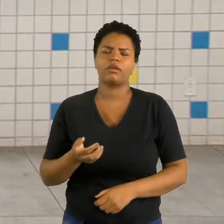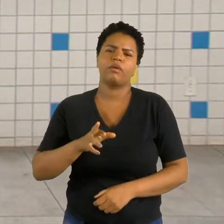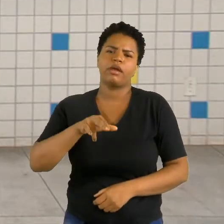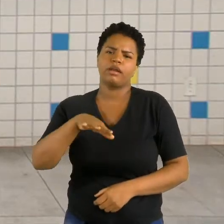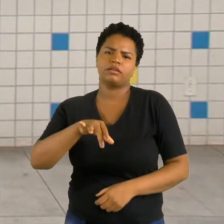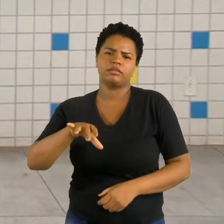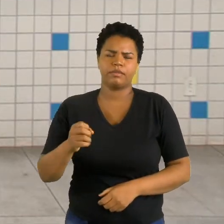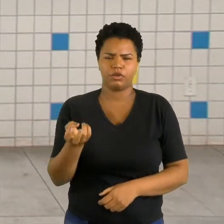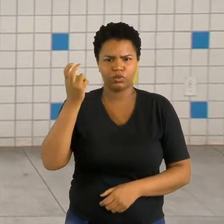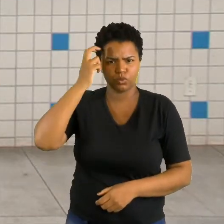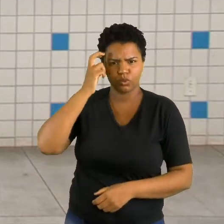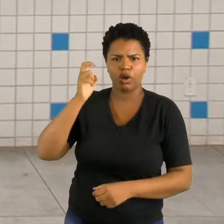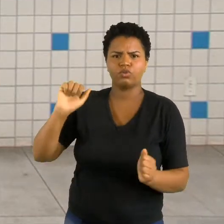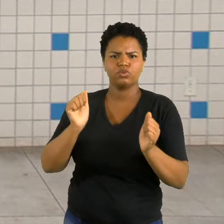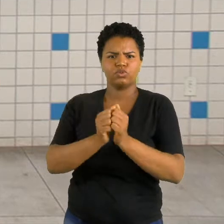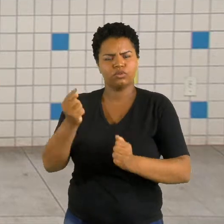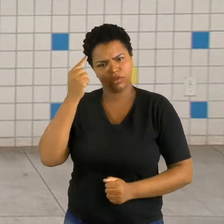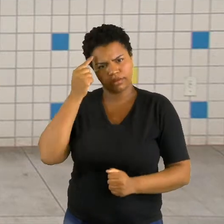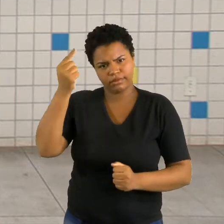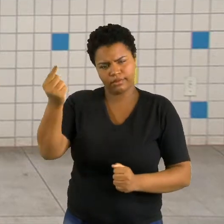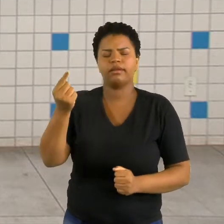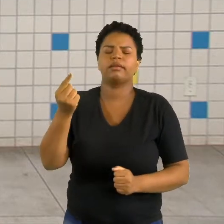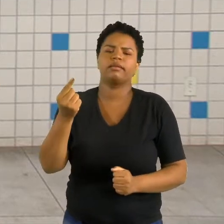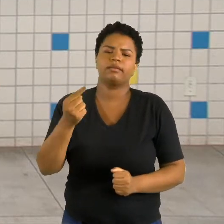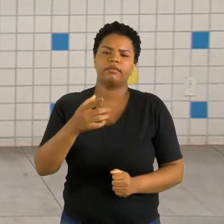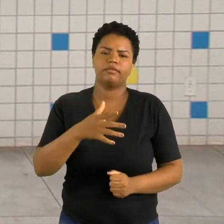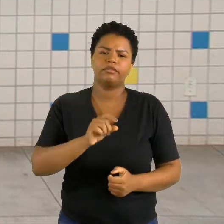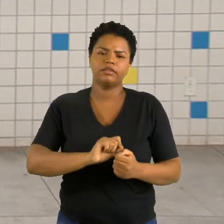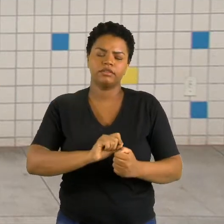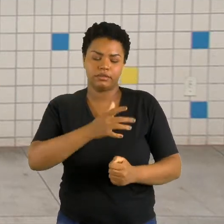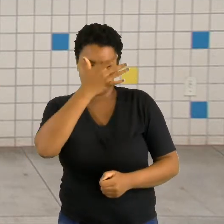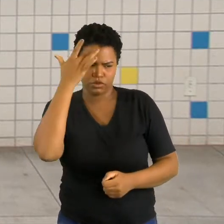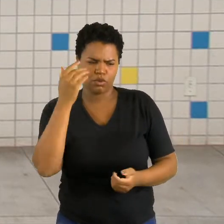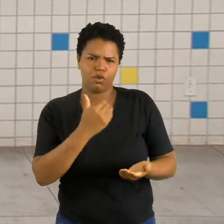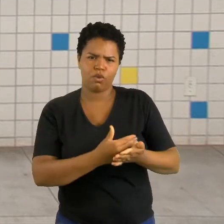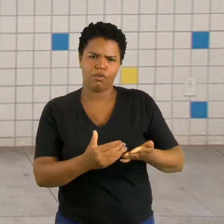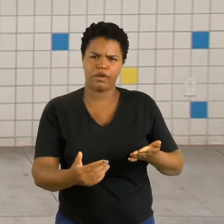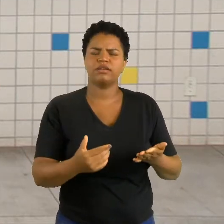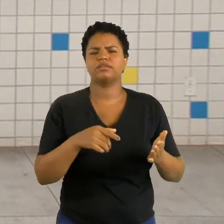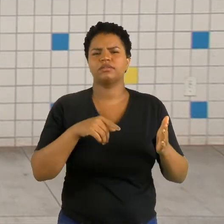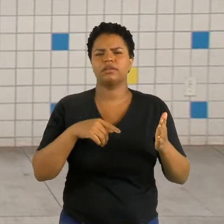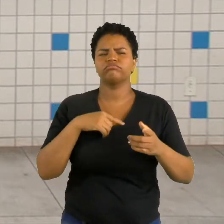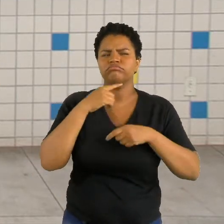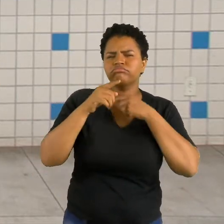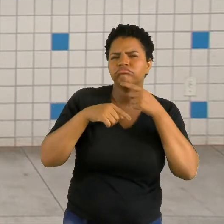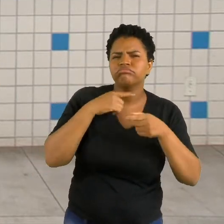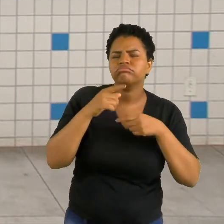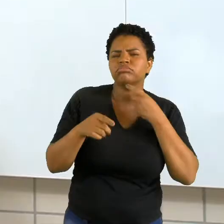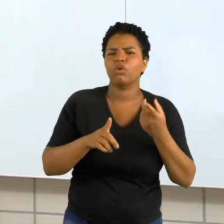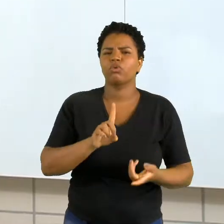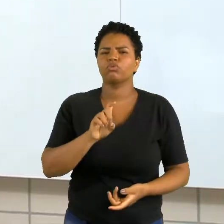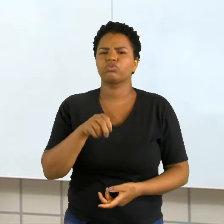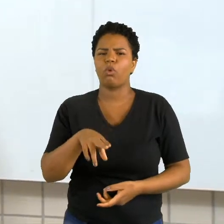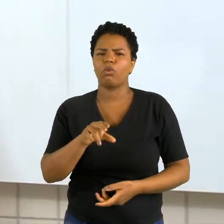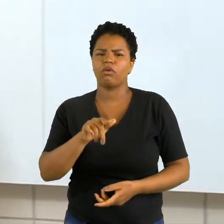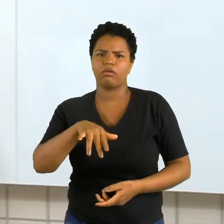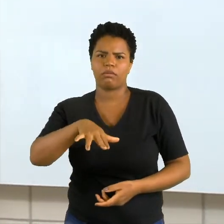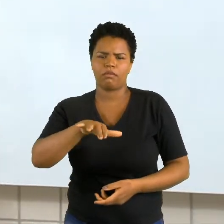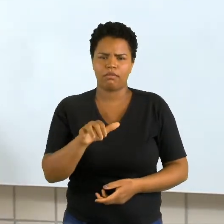ideias, vai fazer com que as pessoas começam a questionar os dogmas da Igreja Católica daquele período. Outro fator